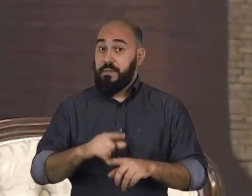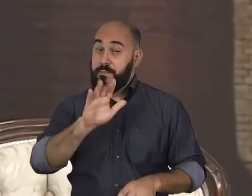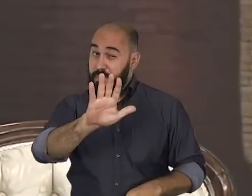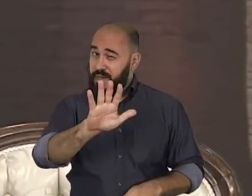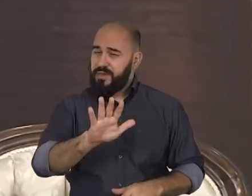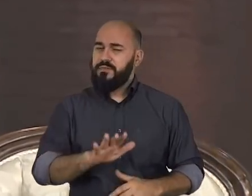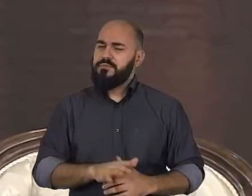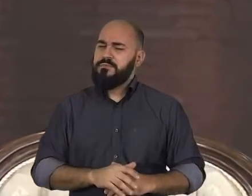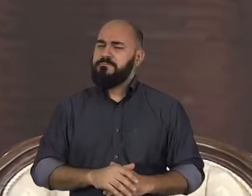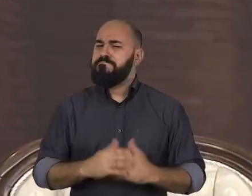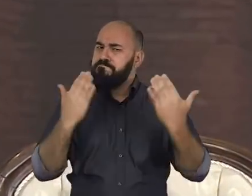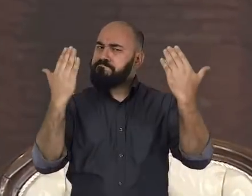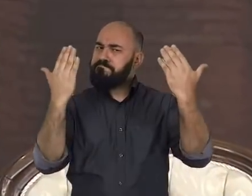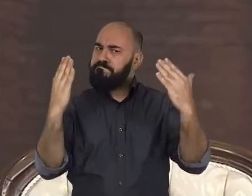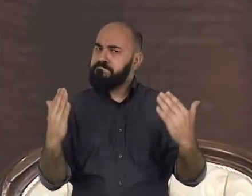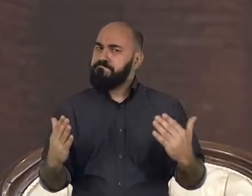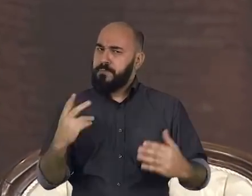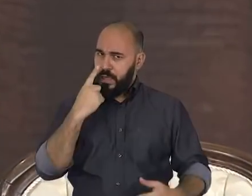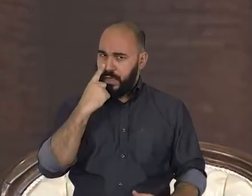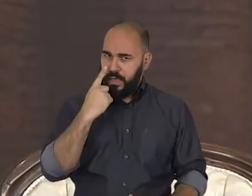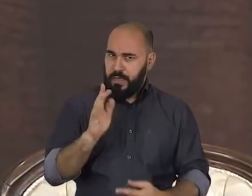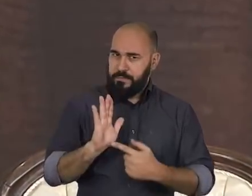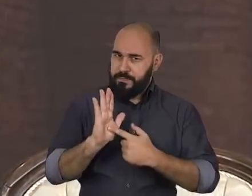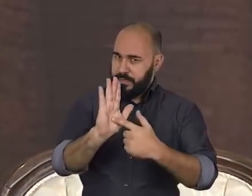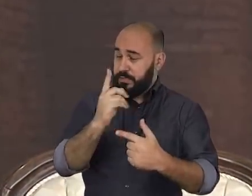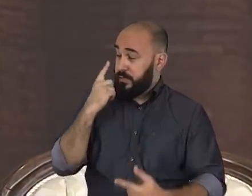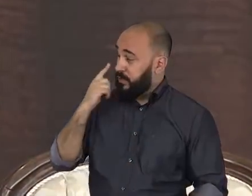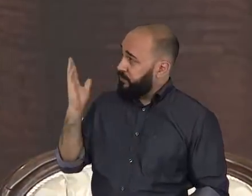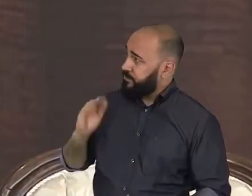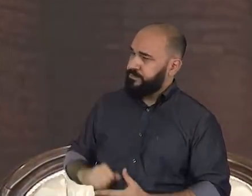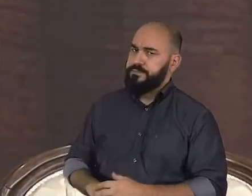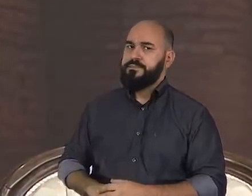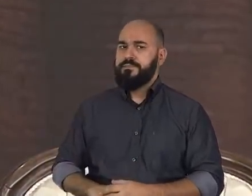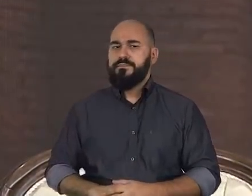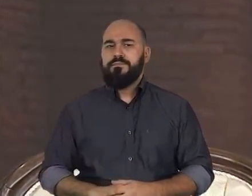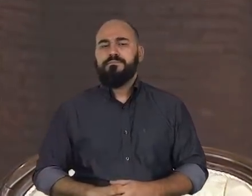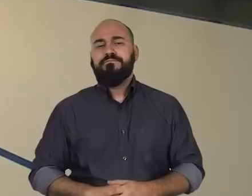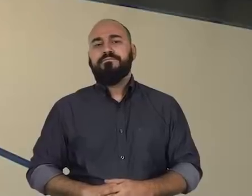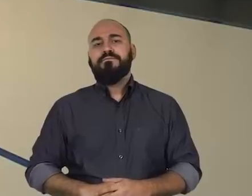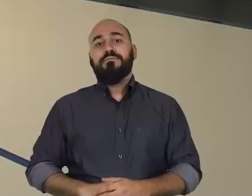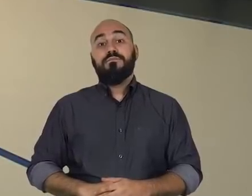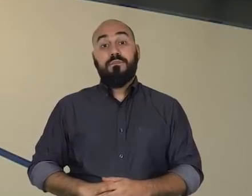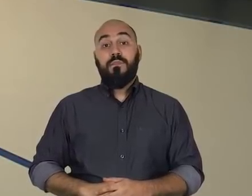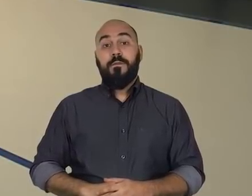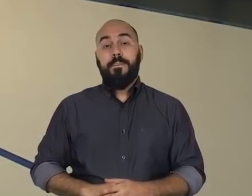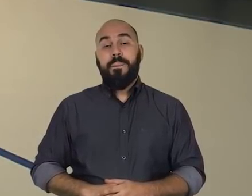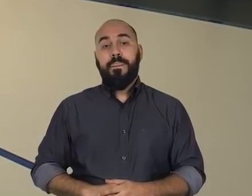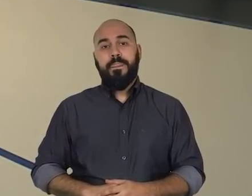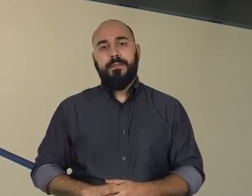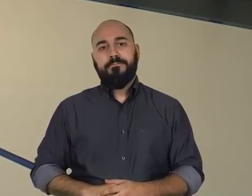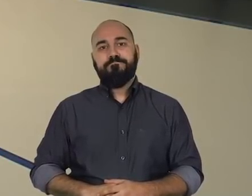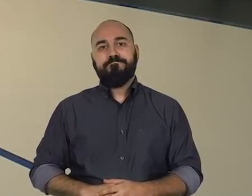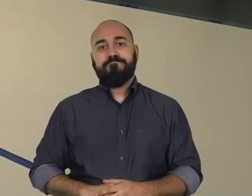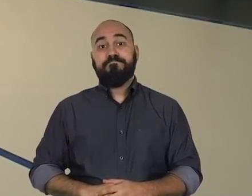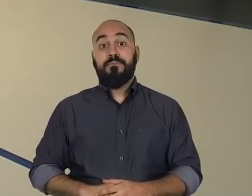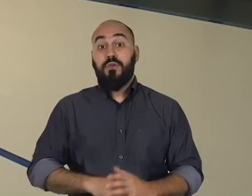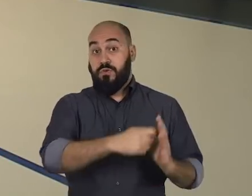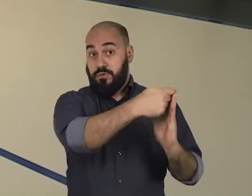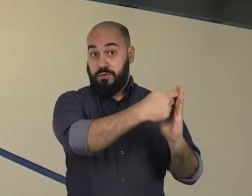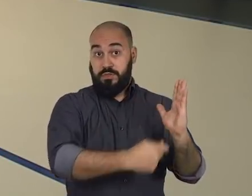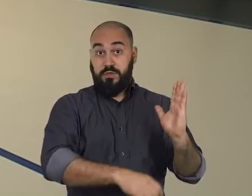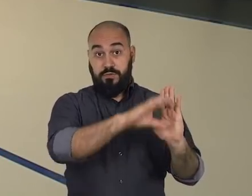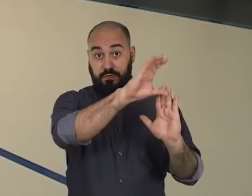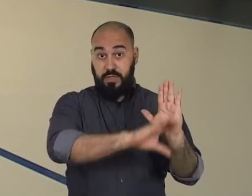vou apresentar os textos aqui no telão e você vai ver a problemática que eles apresentam, tá bem? Vamos ver aqui. O primeiro texto de